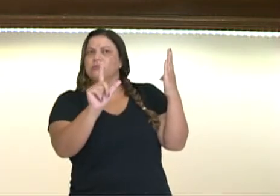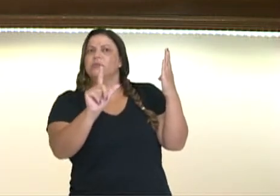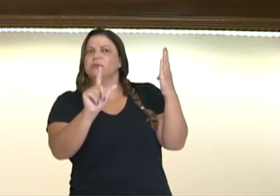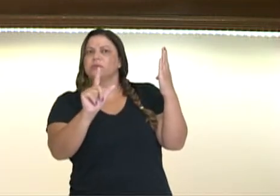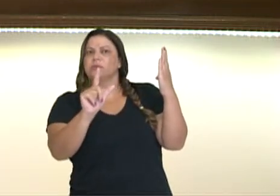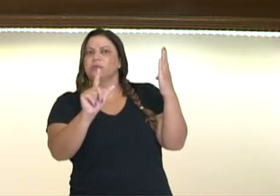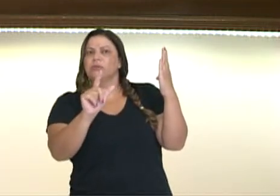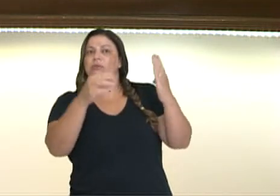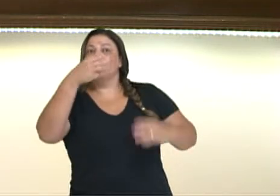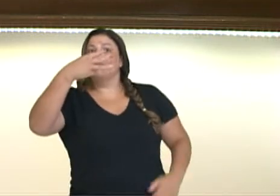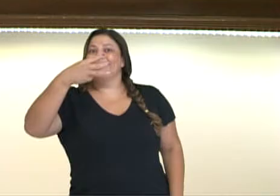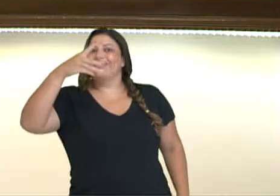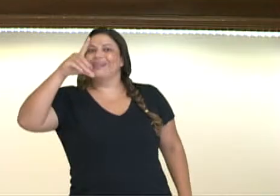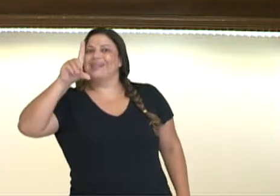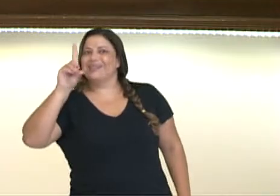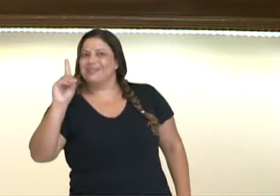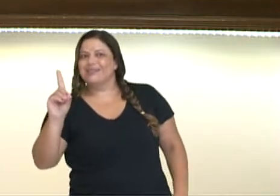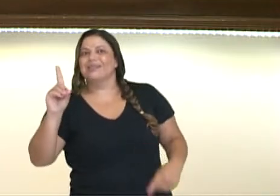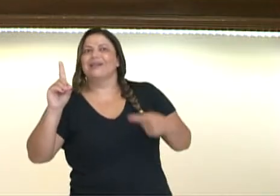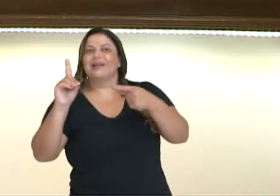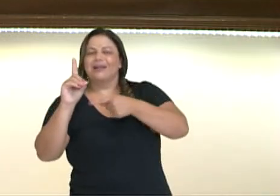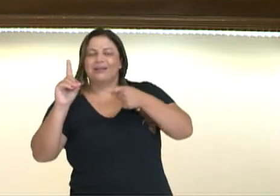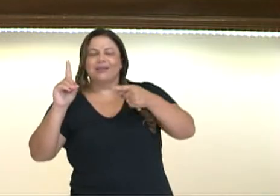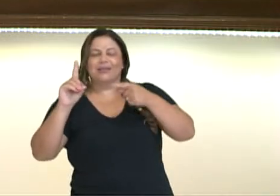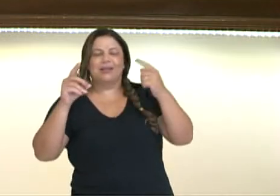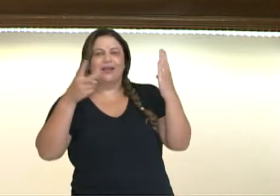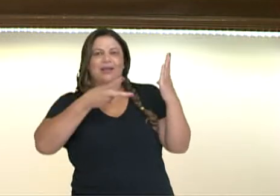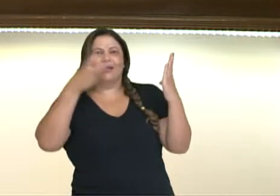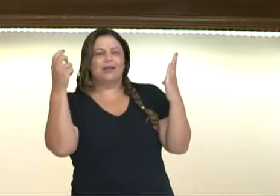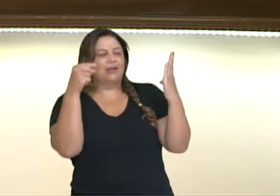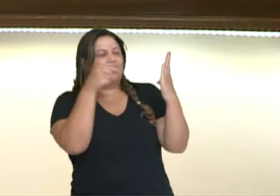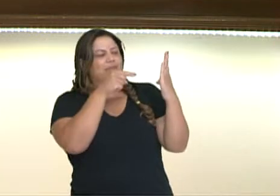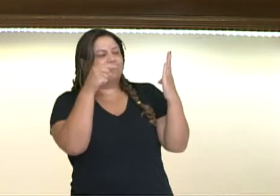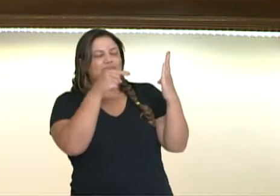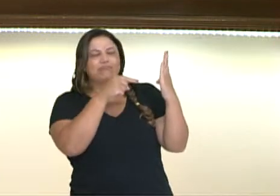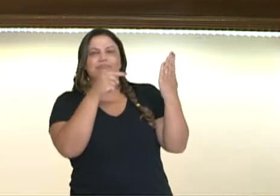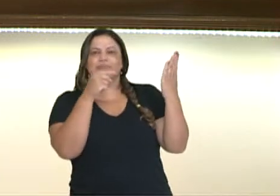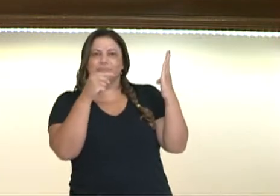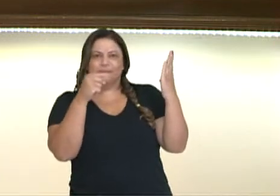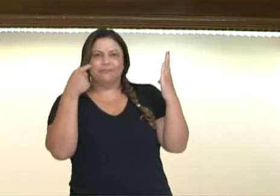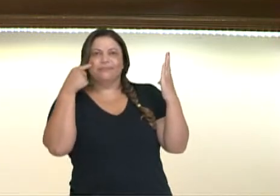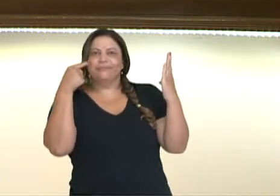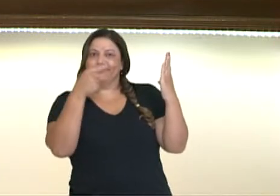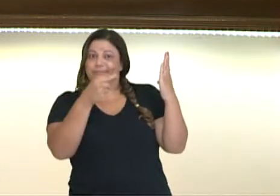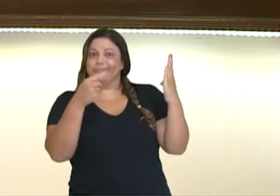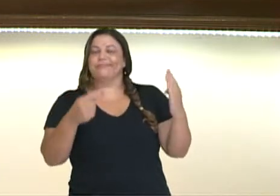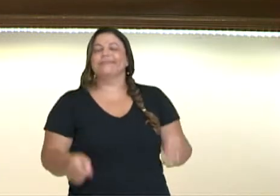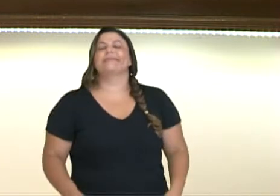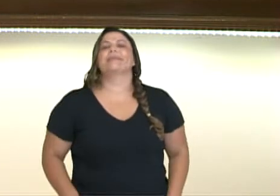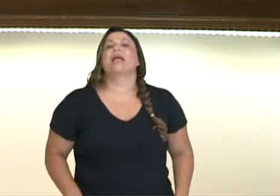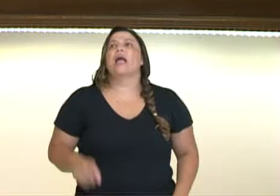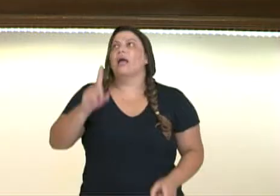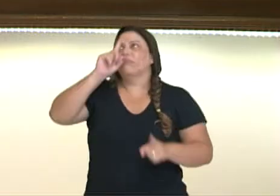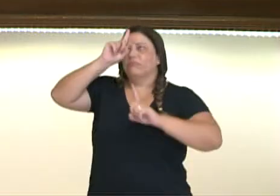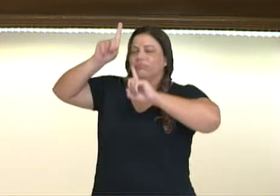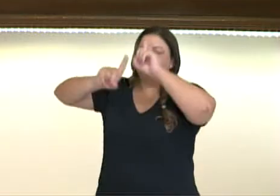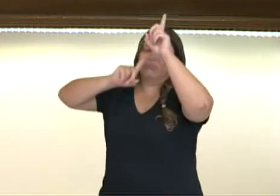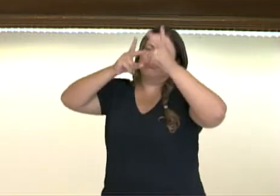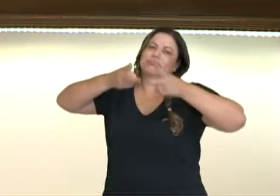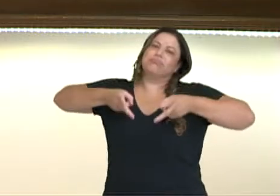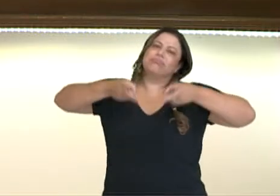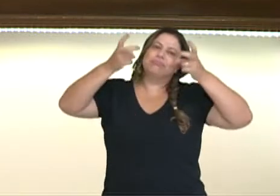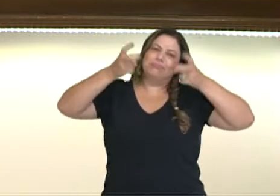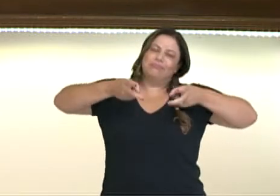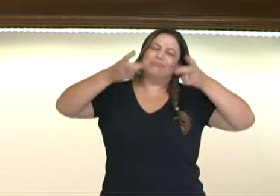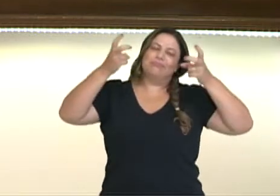mais tridimensional aquilo que ele estava enxergando, que era o batistério de São João Batista. Então, criou-se a perspectiva